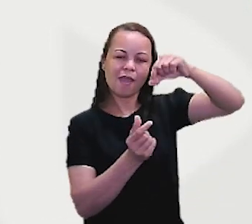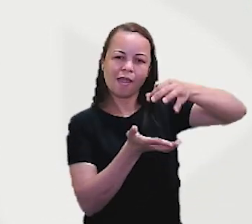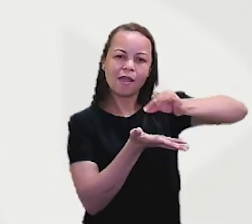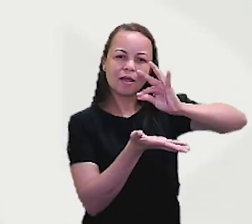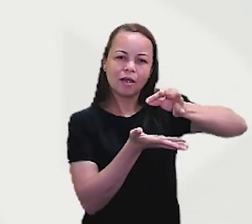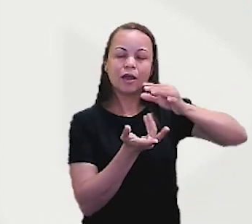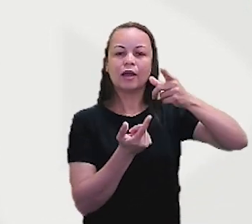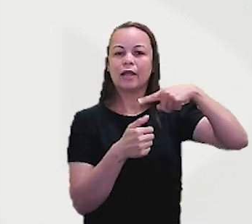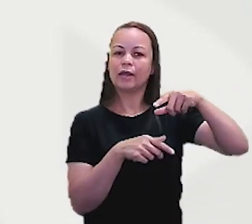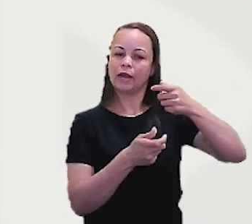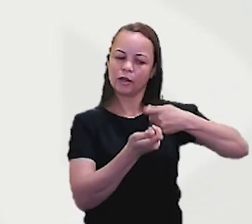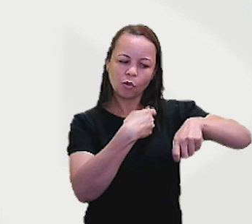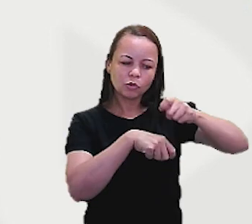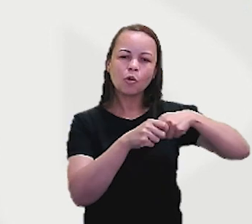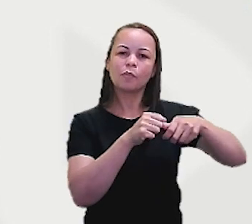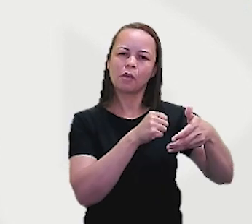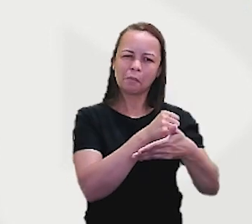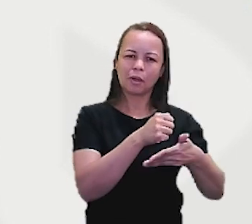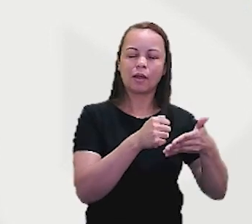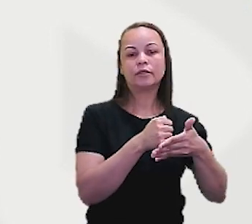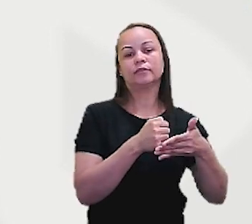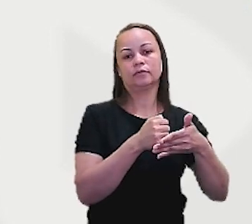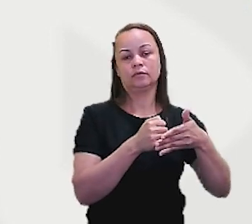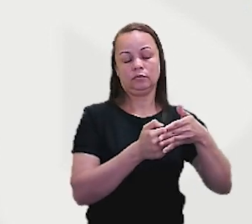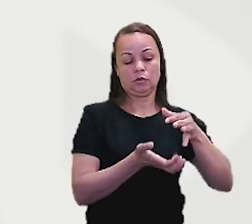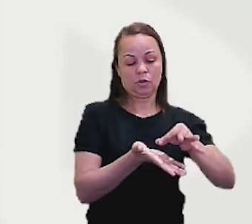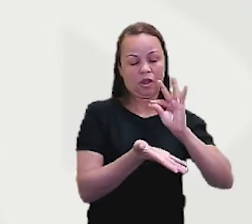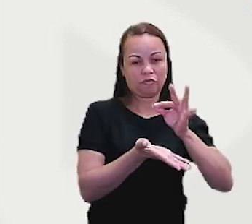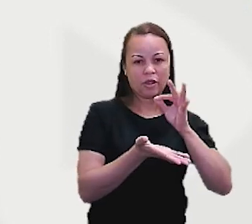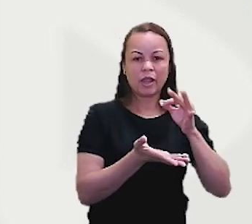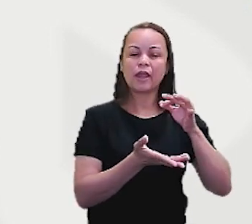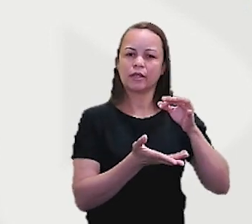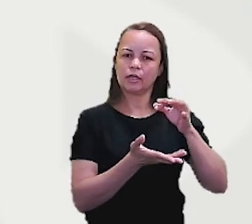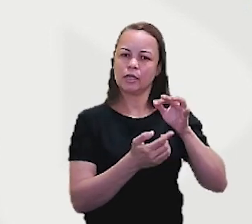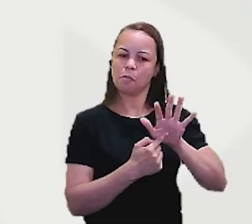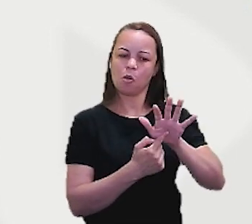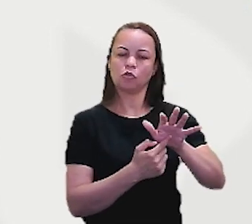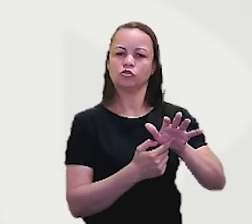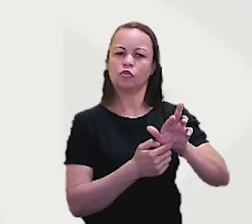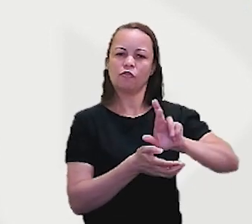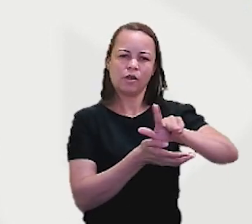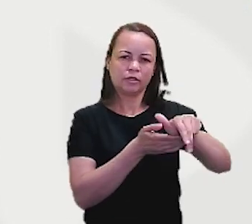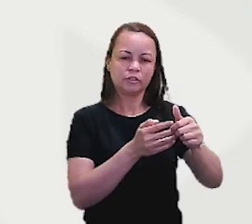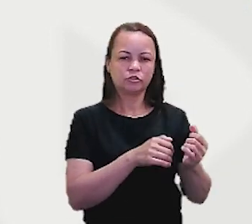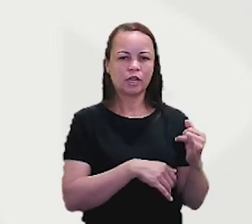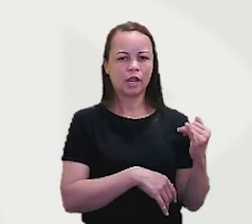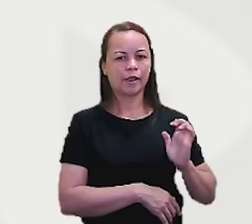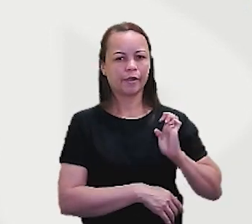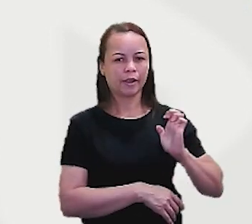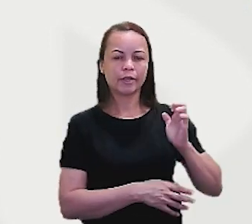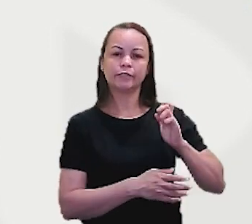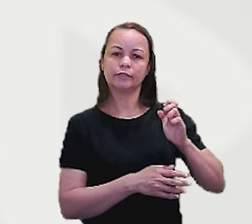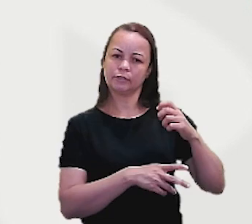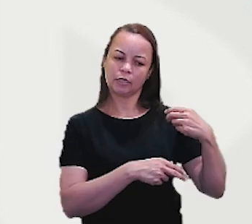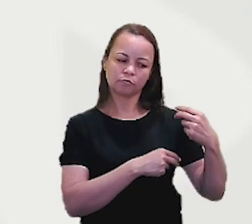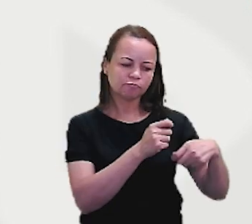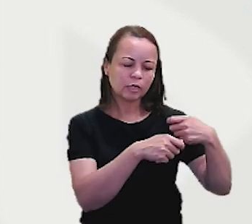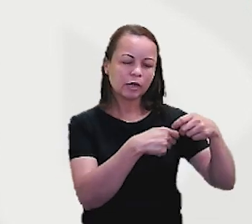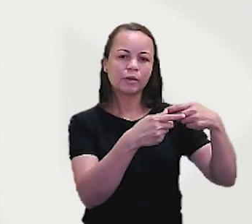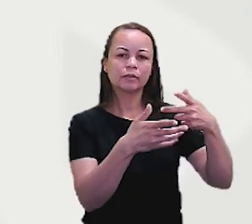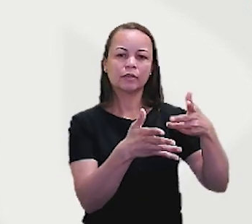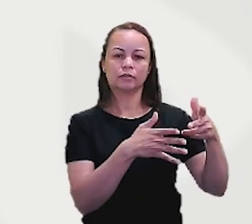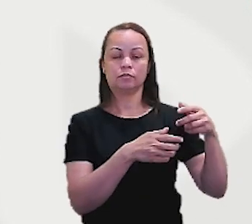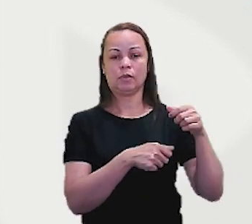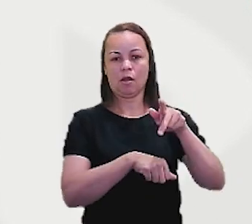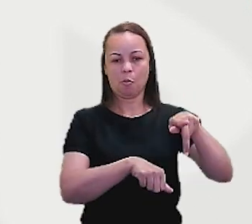nossa economia base. O café era algo que trouxe bastante riqueza e credibilidade para nosso país. Como vocês podem